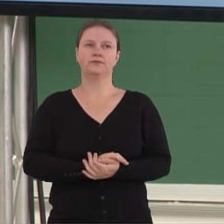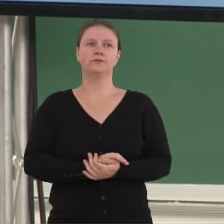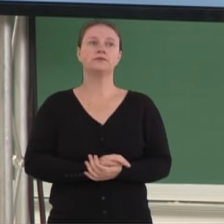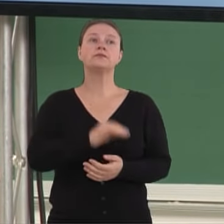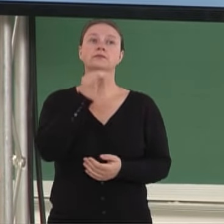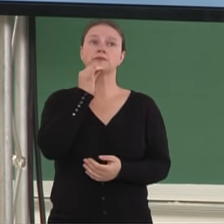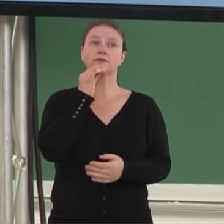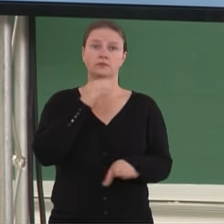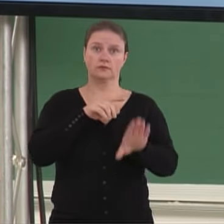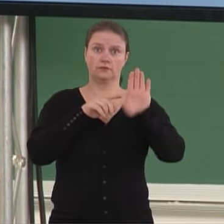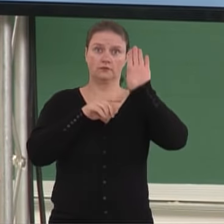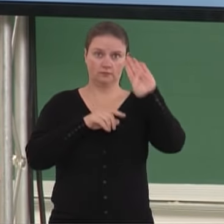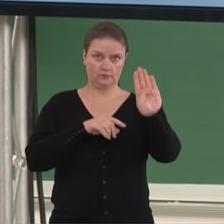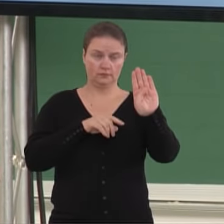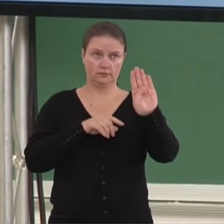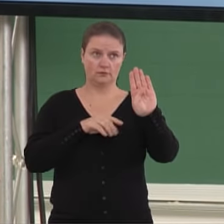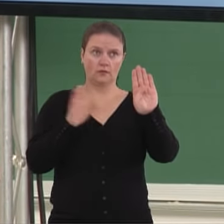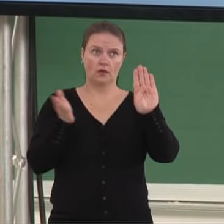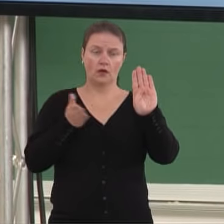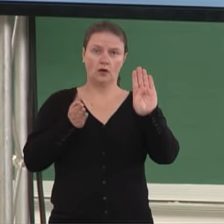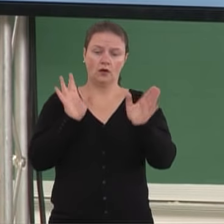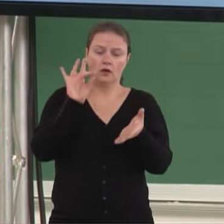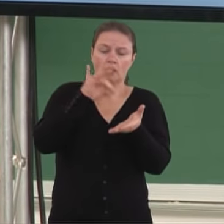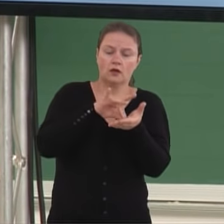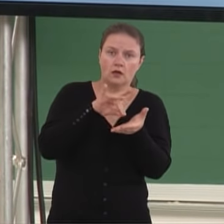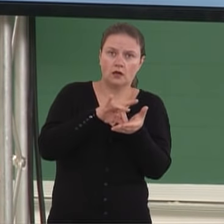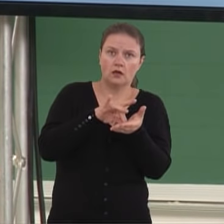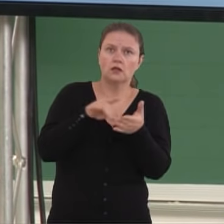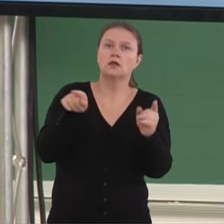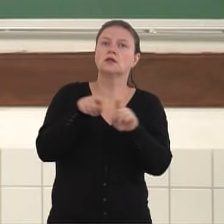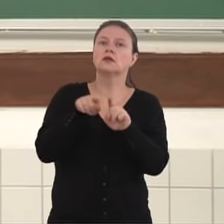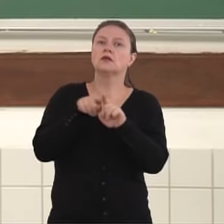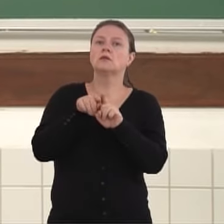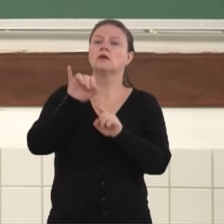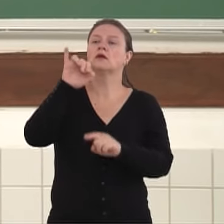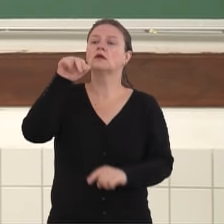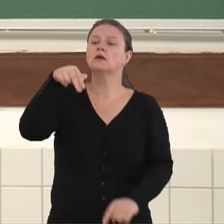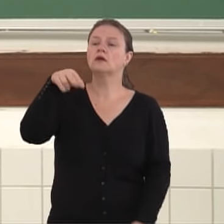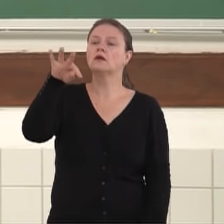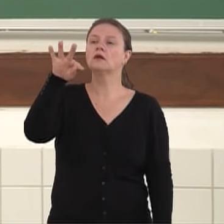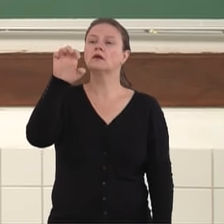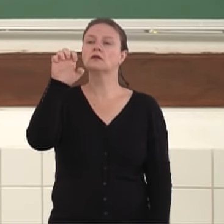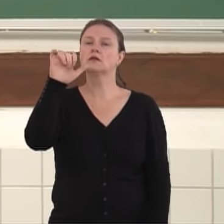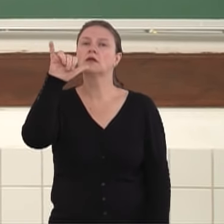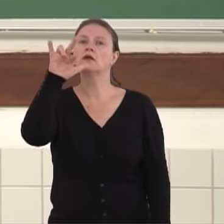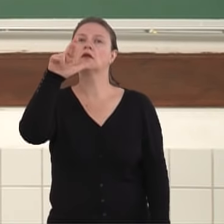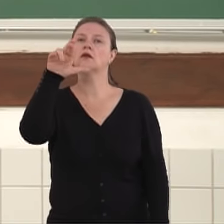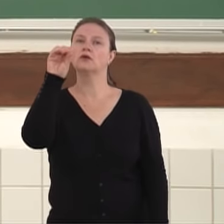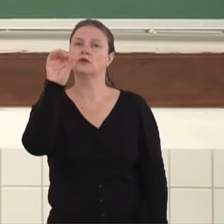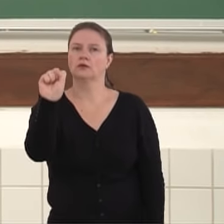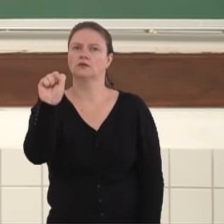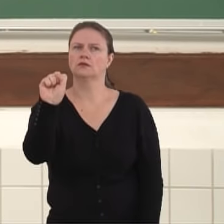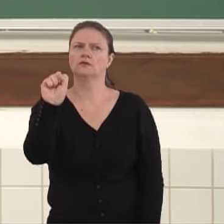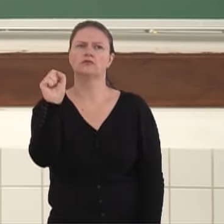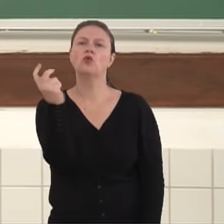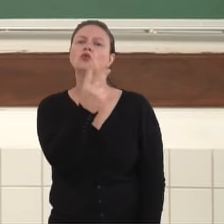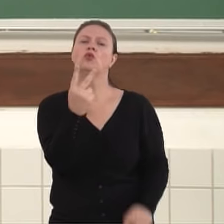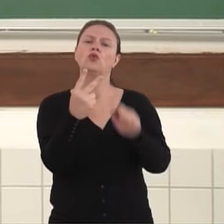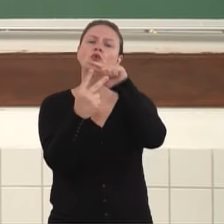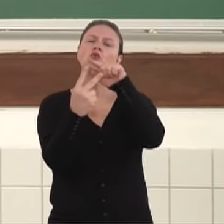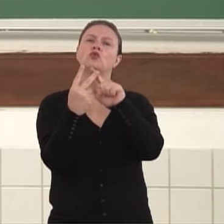inteiros. Vejam, todos aqui são números reais, mas quem que é real e inteiro, né? Não